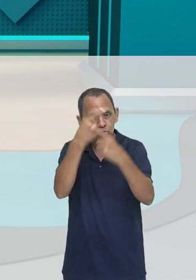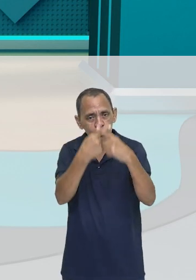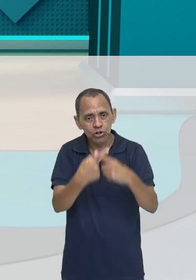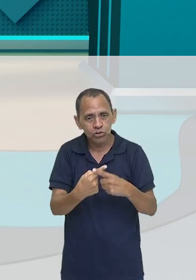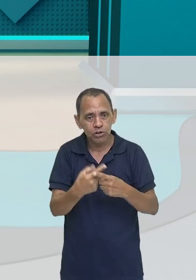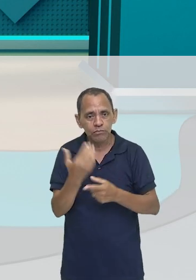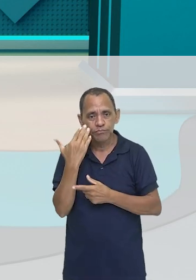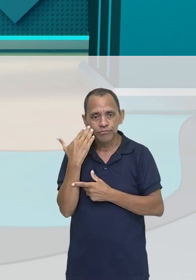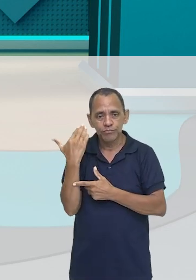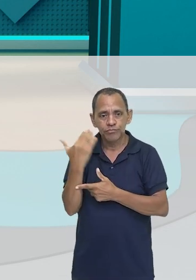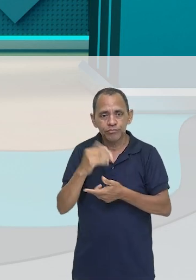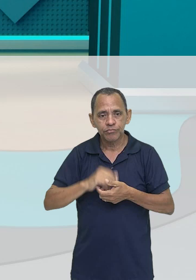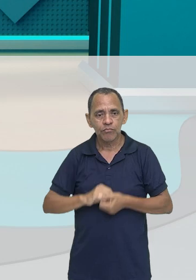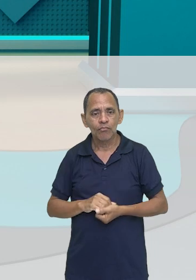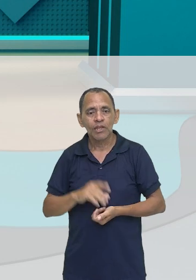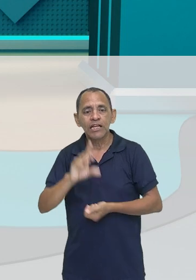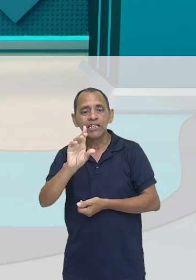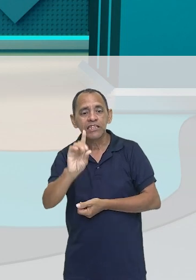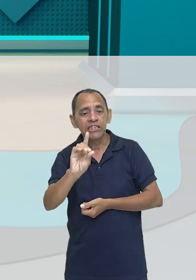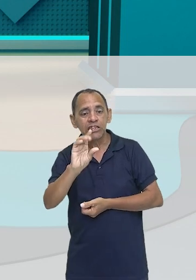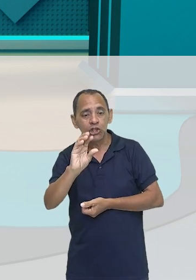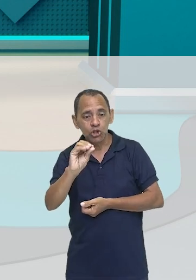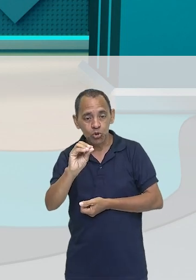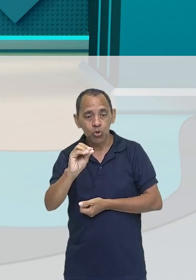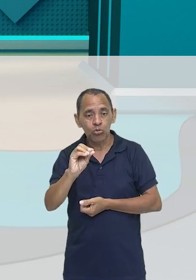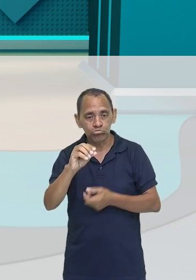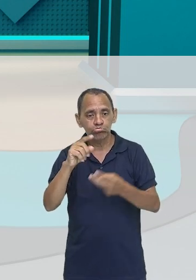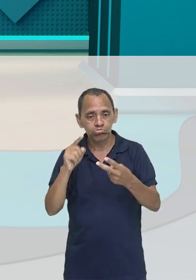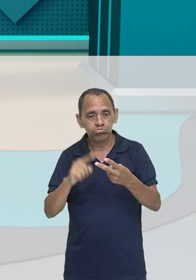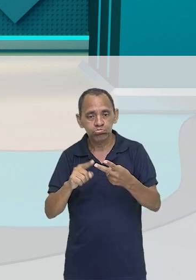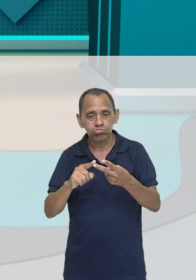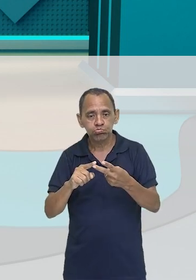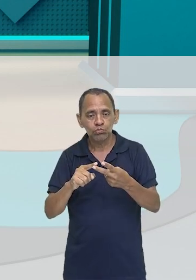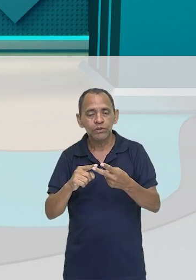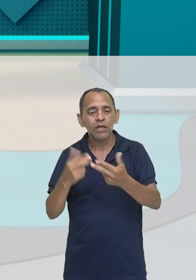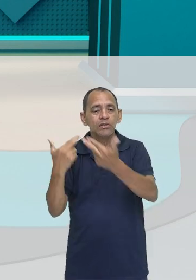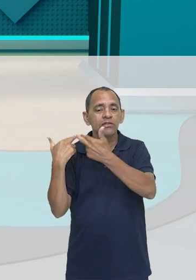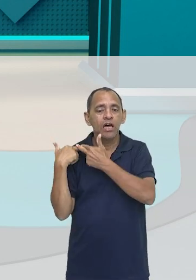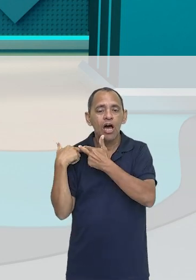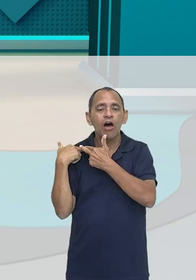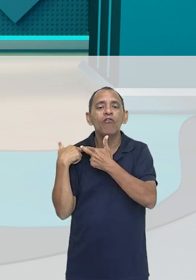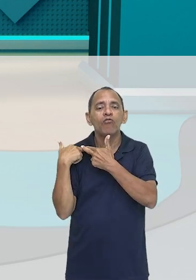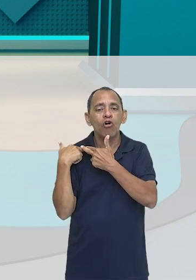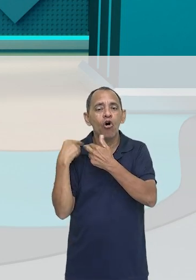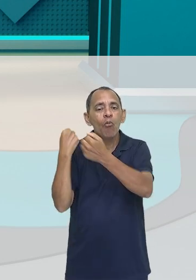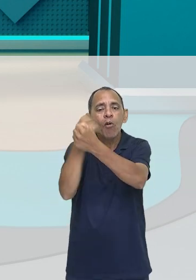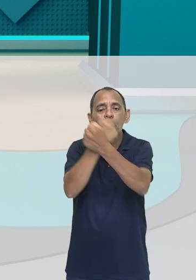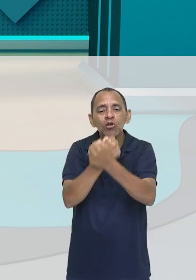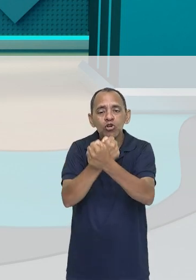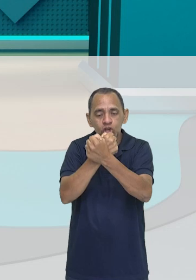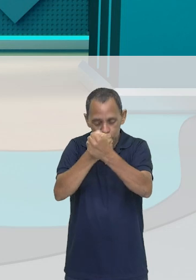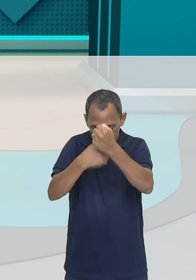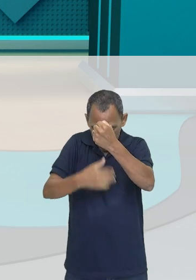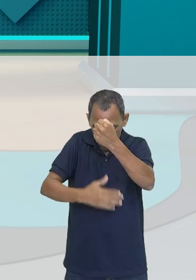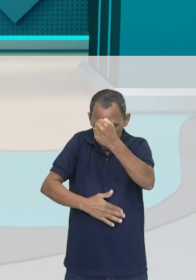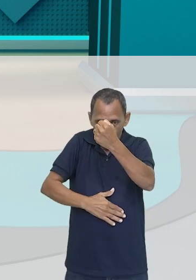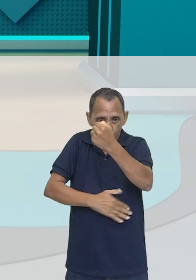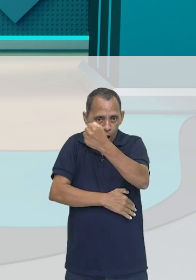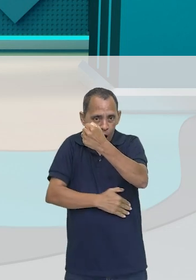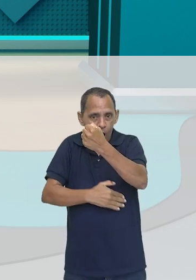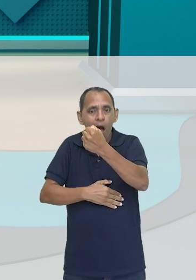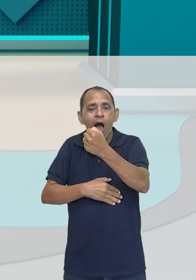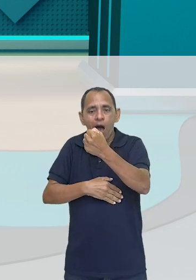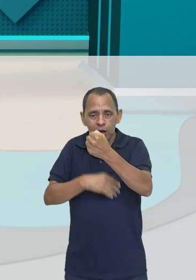aqui. O do é a parte responsável por proteger o abdômen. Ele é feito de plástico e de